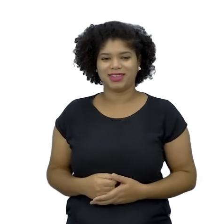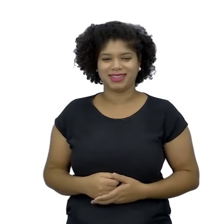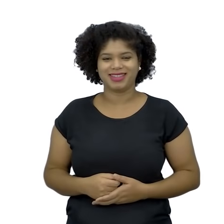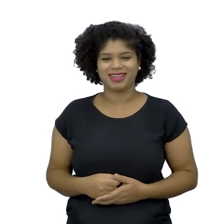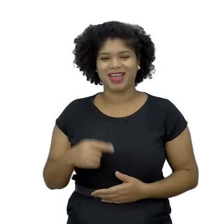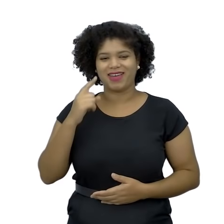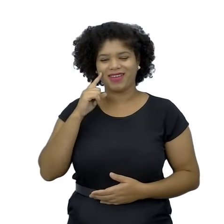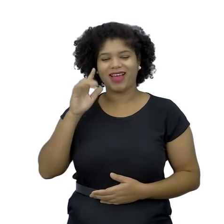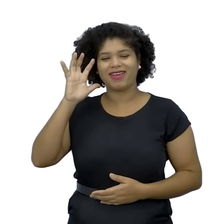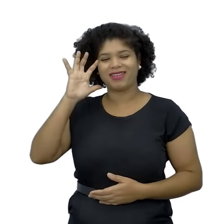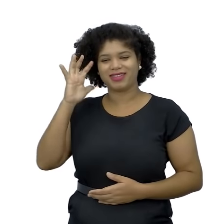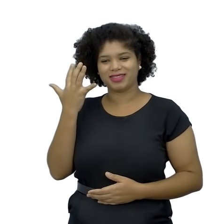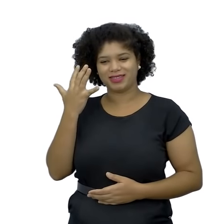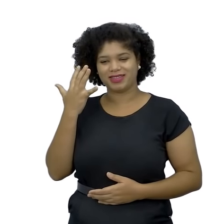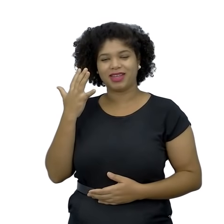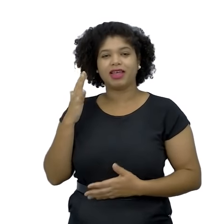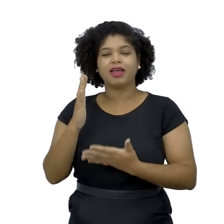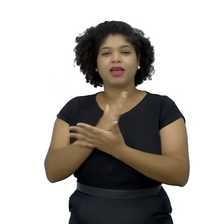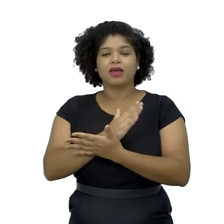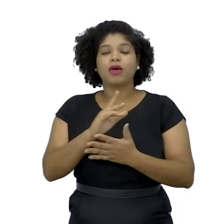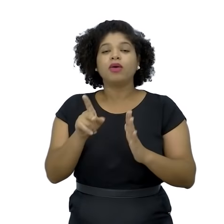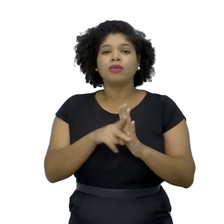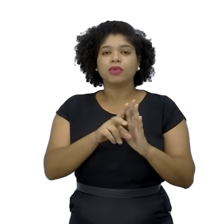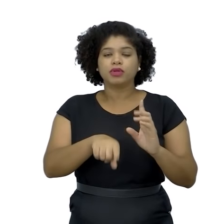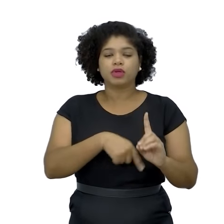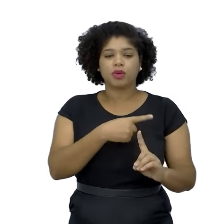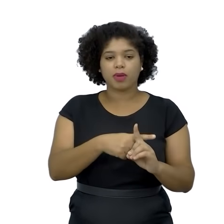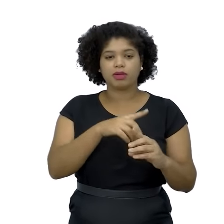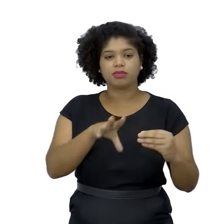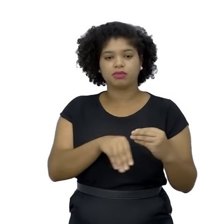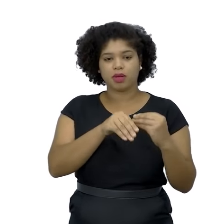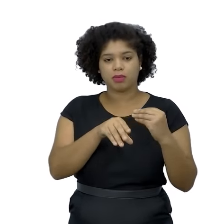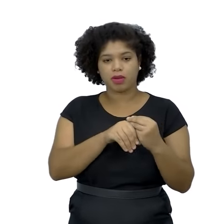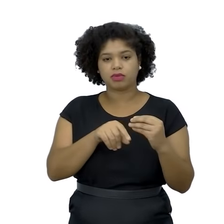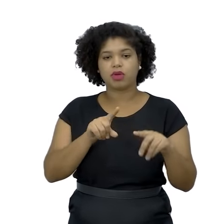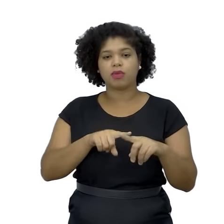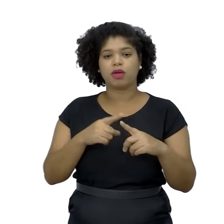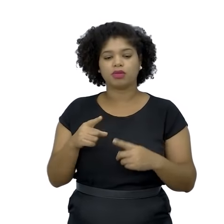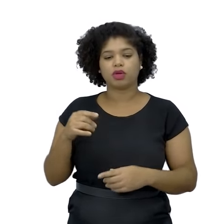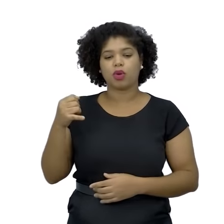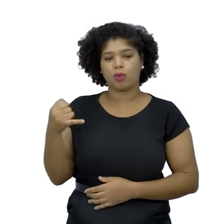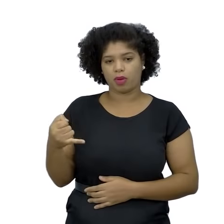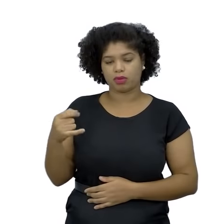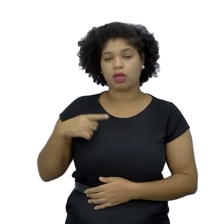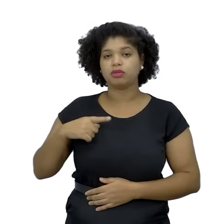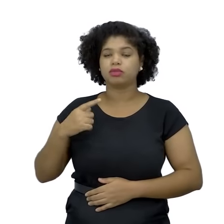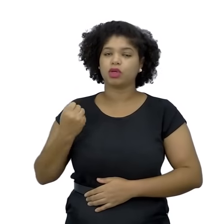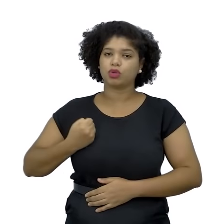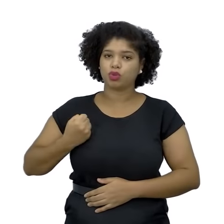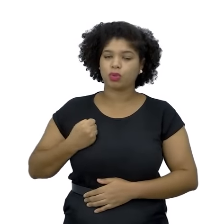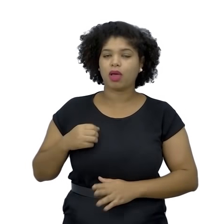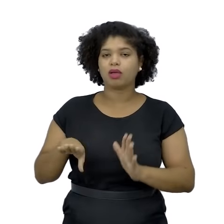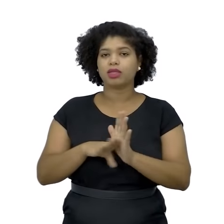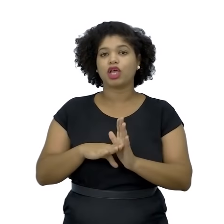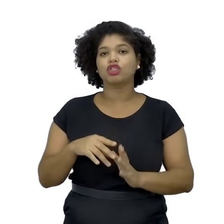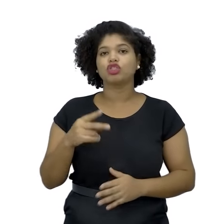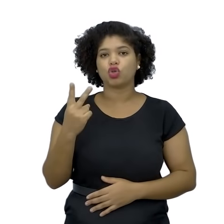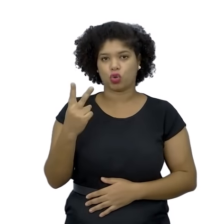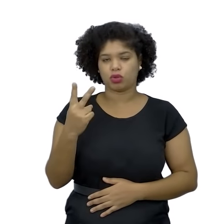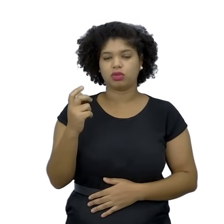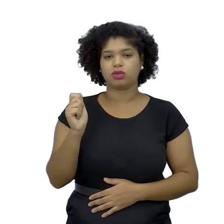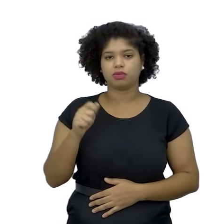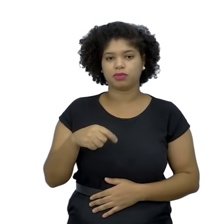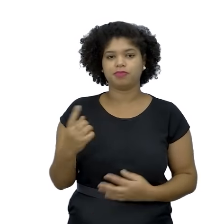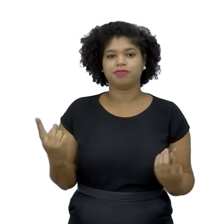é resolver problemas de adição e de subtração envolvendo números de até dois